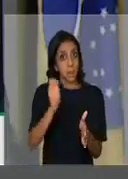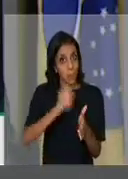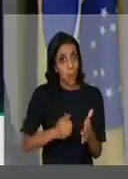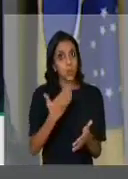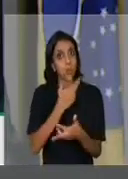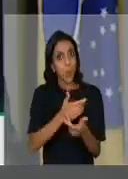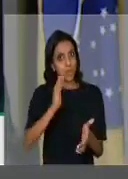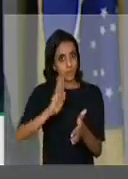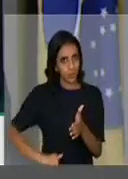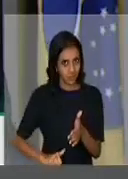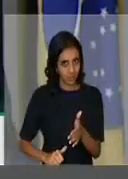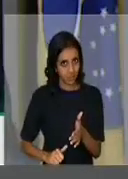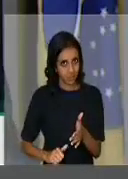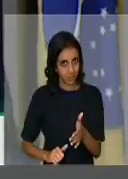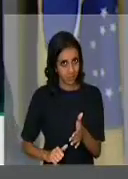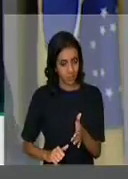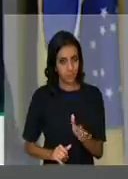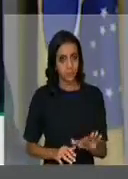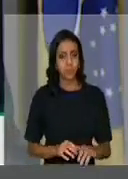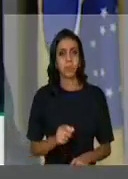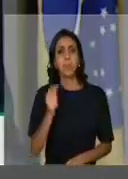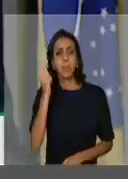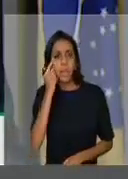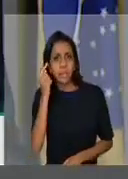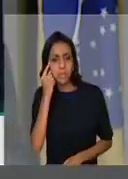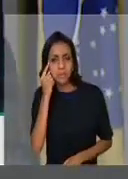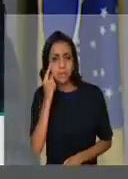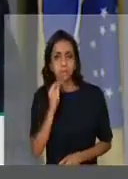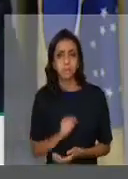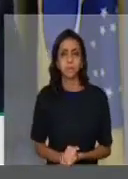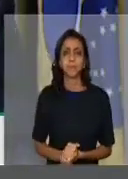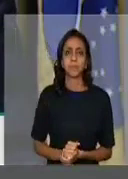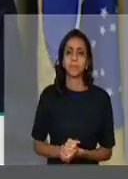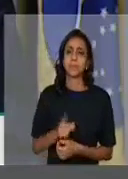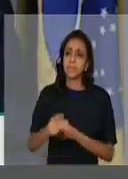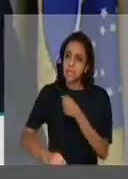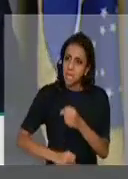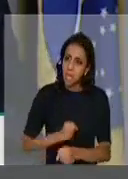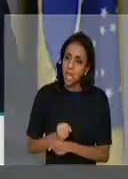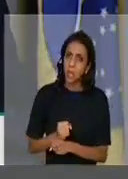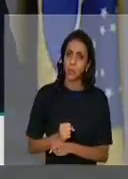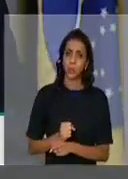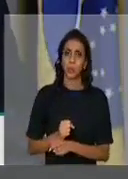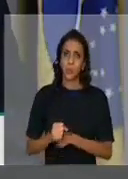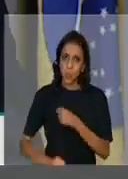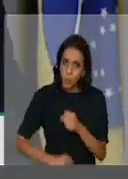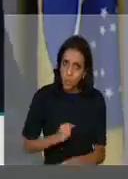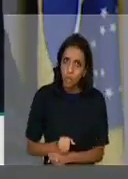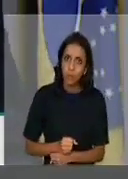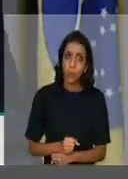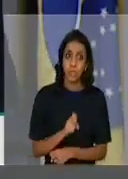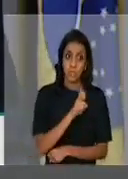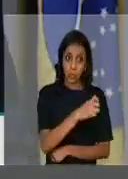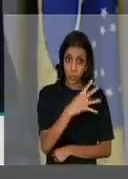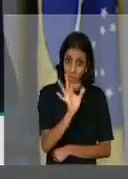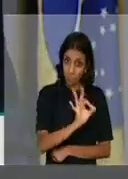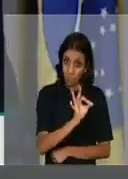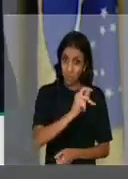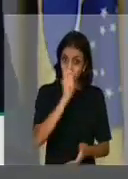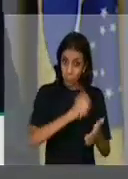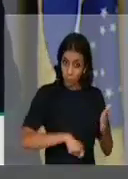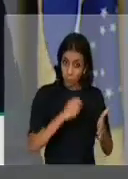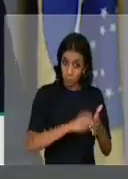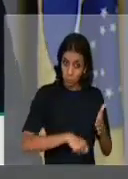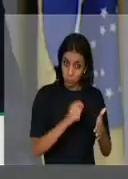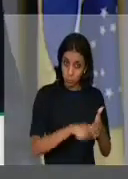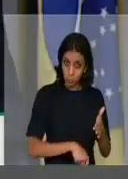carga tributária e comida. Imagine se cada ano, dos 54% que tem de